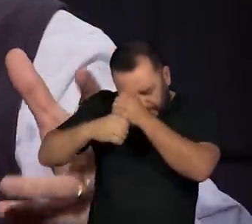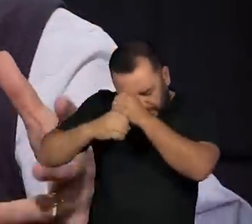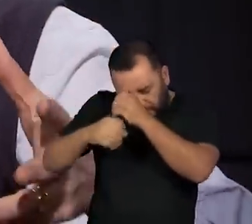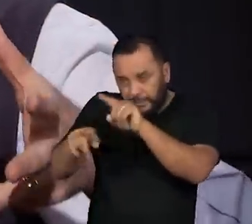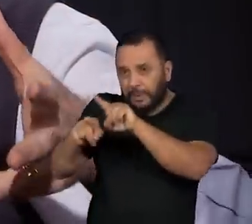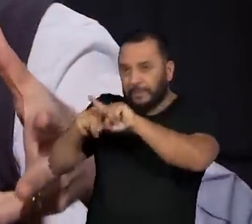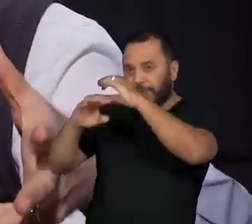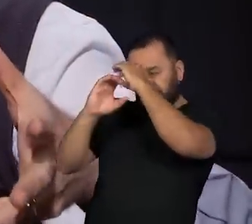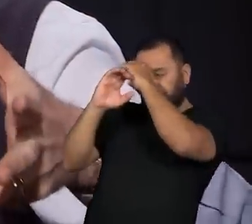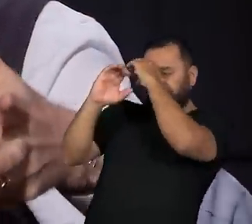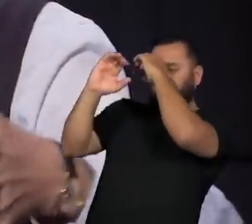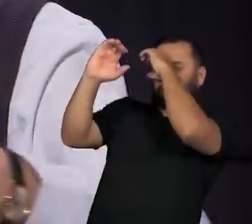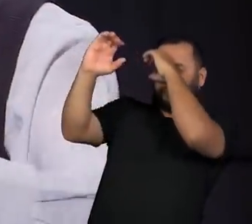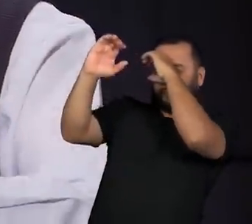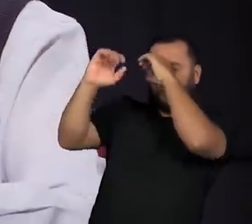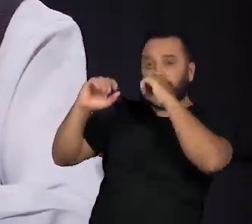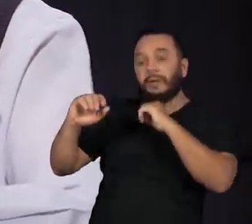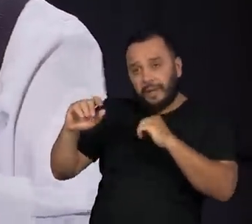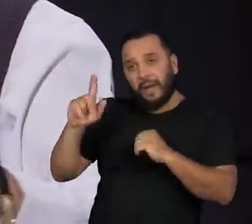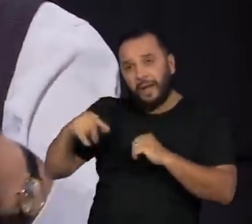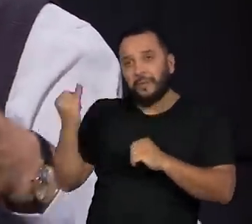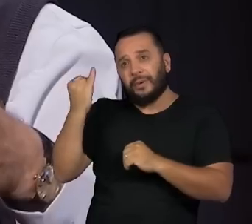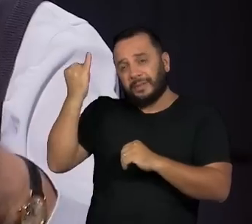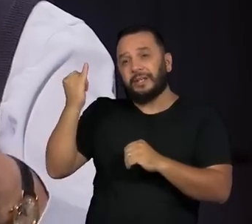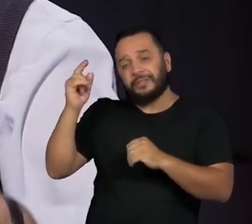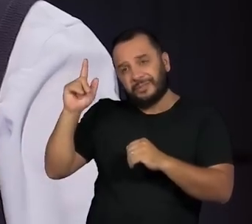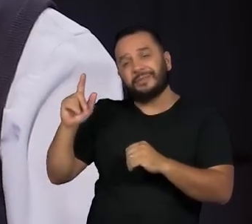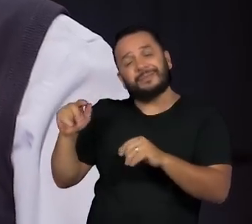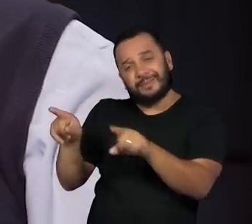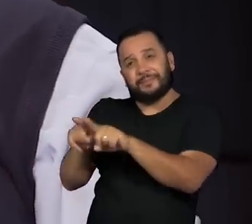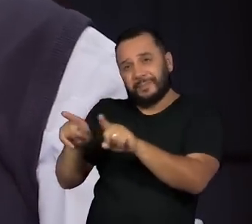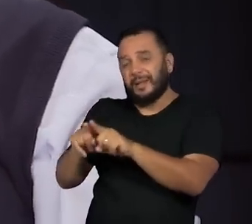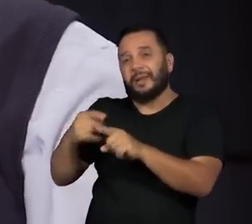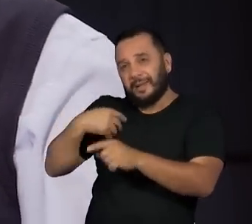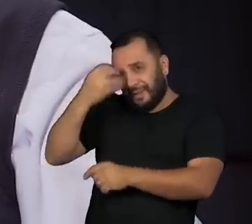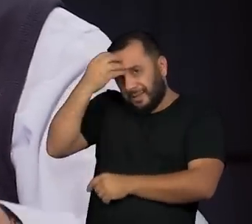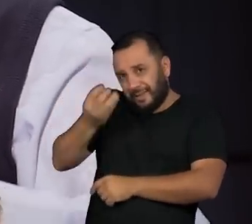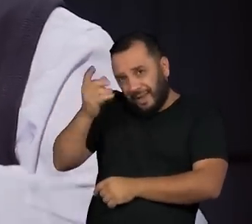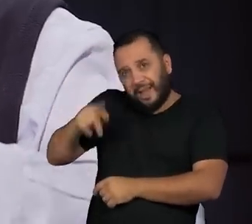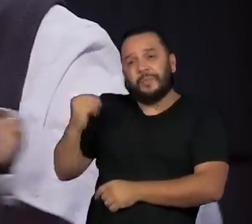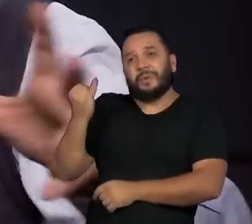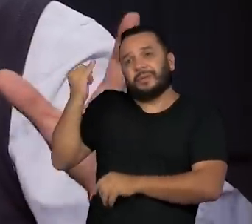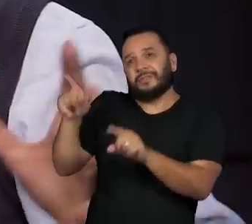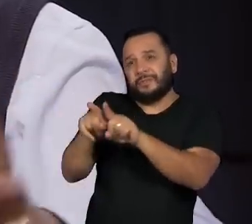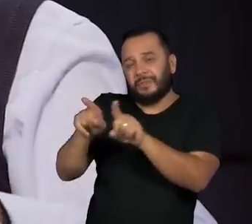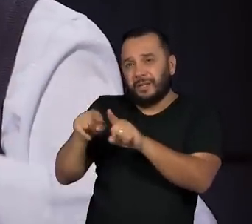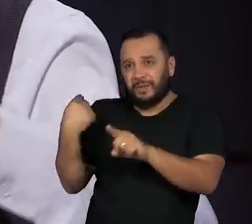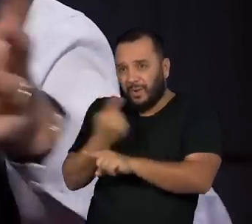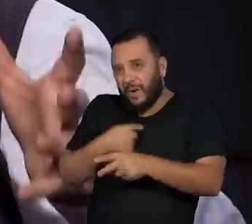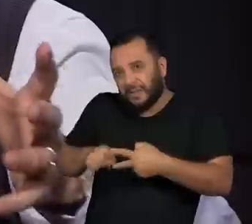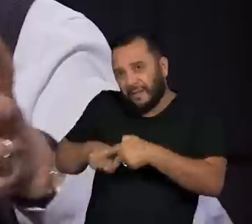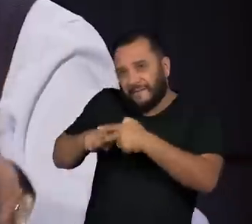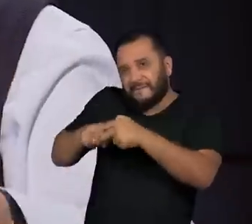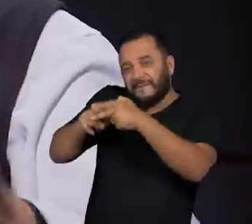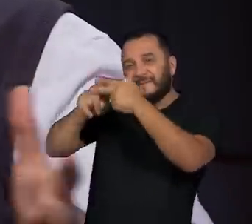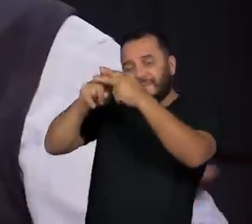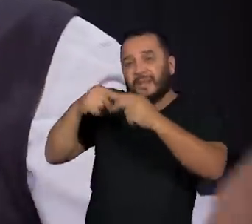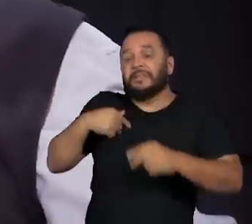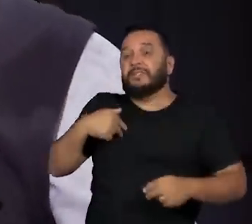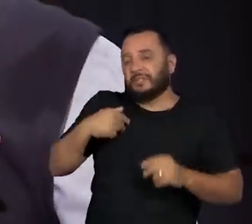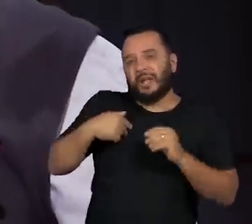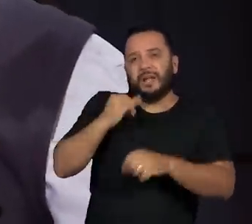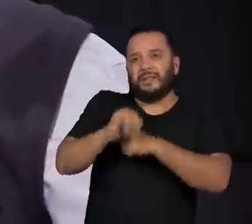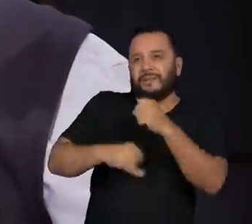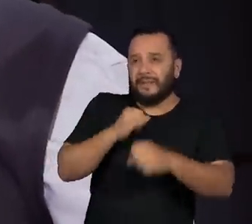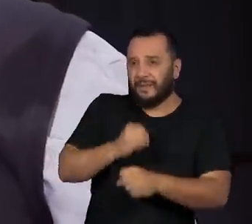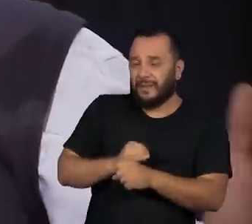nós temos que usar para aprimorar as nossas decisões Eu acho que o comodismo que aconteceu com a web e com as redes que a gente se acomodou e levou fica